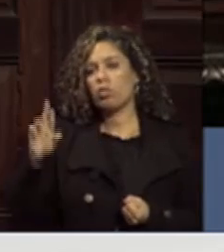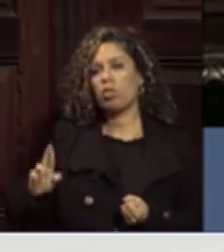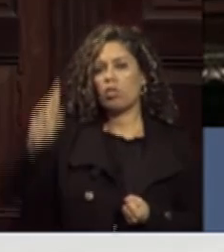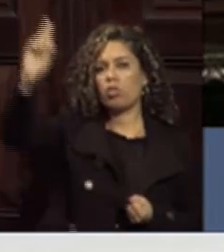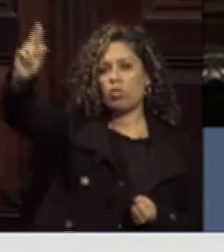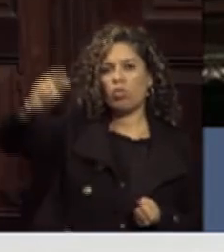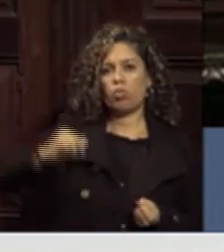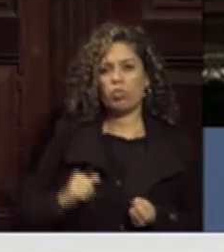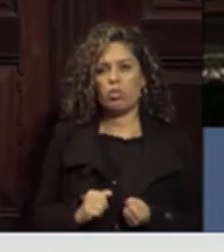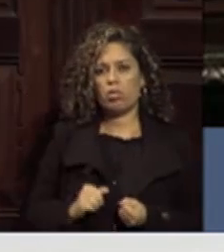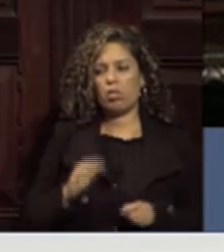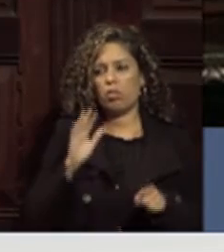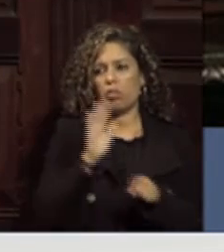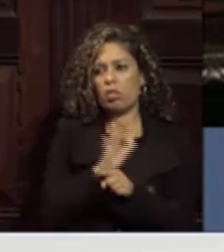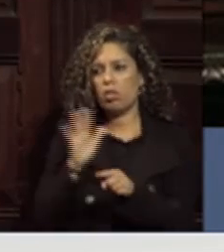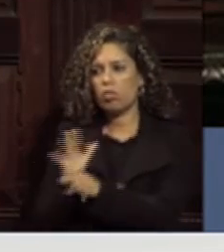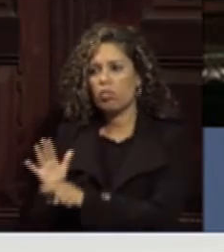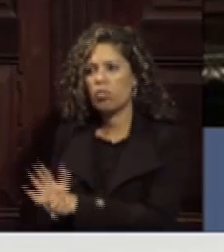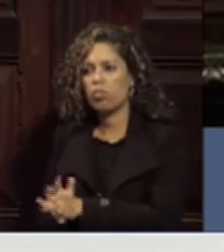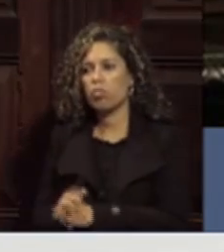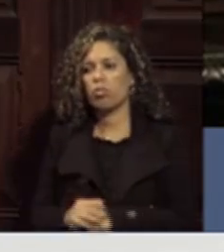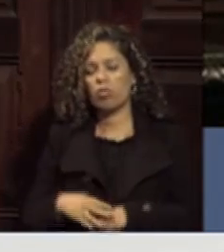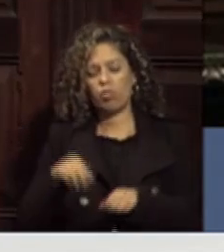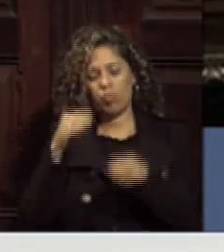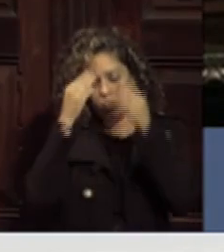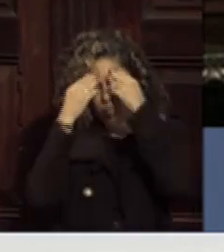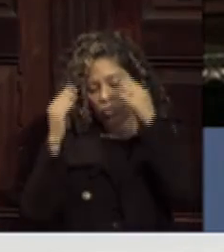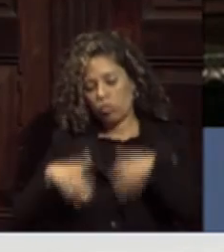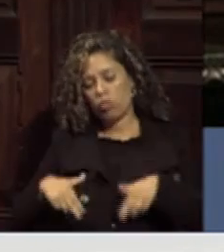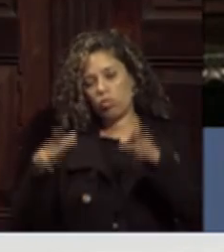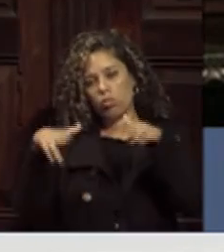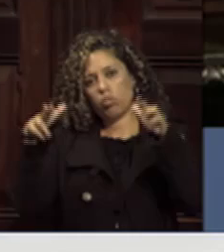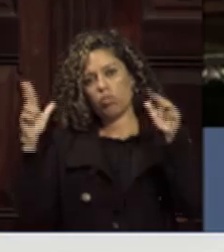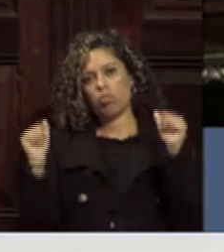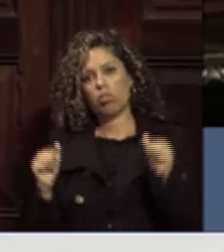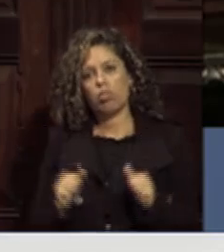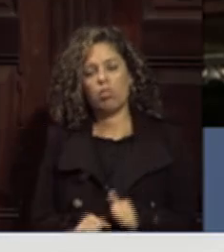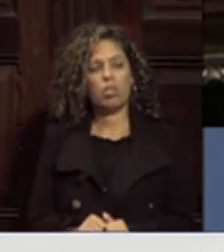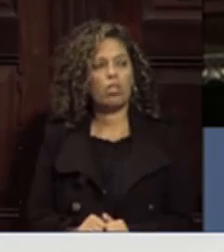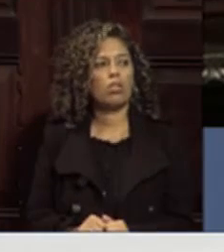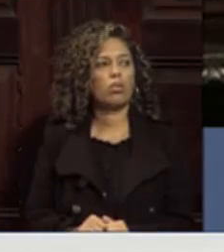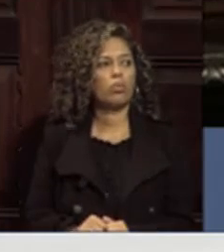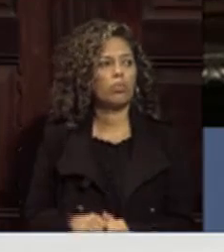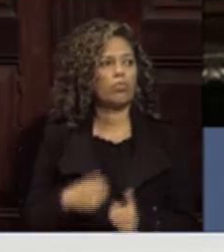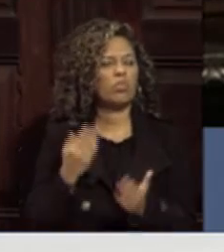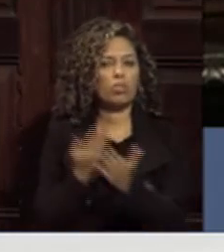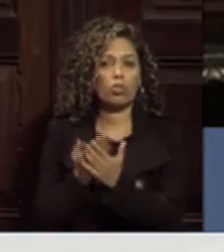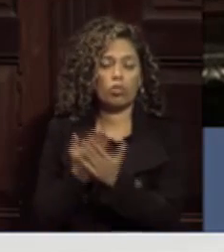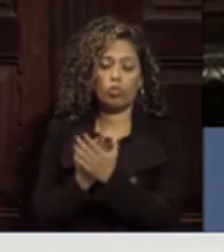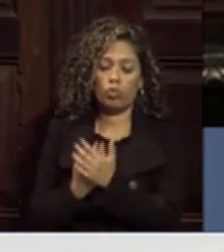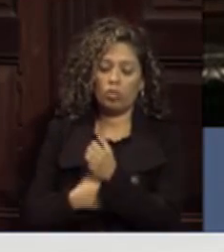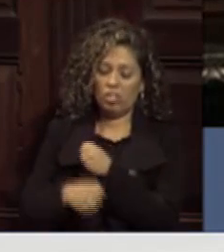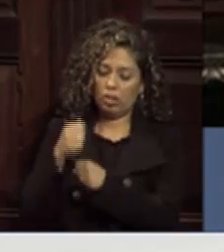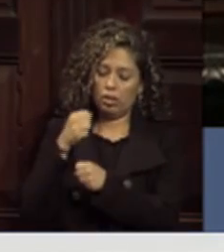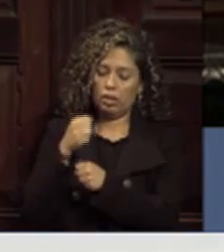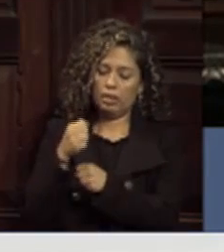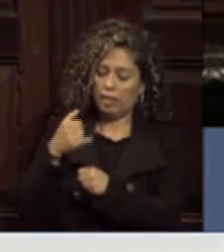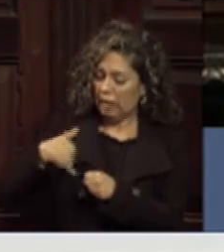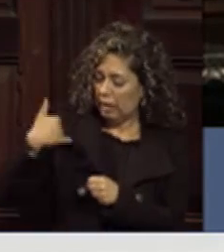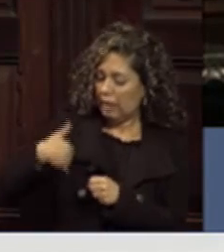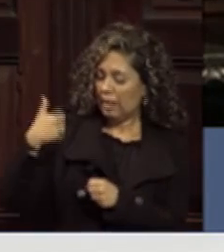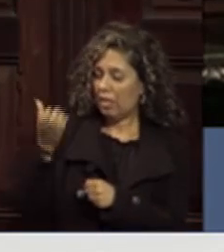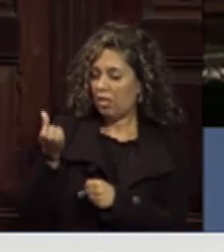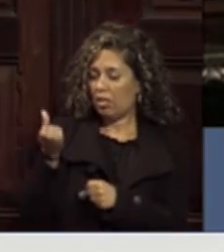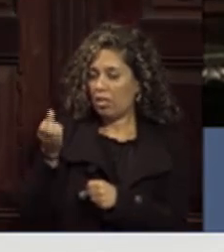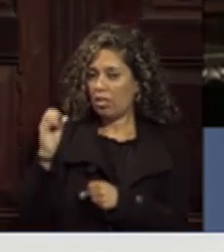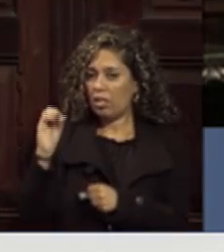potencial agrícola e de pecuária. Uma escola que foi pensada para estar lá